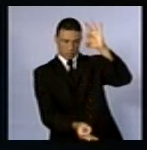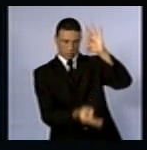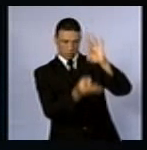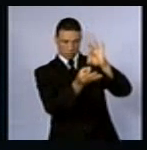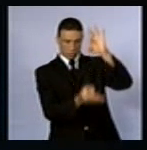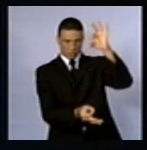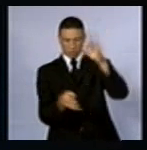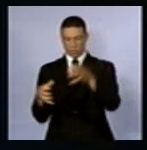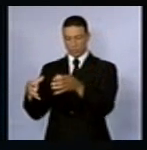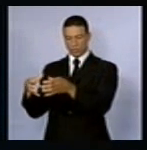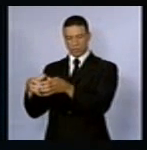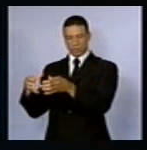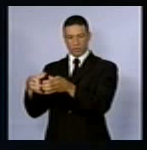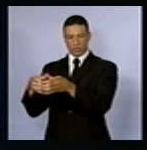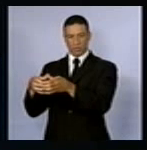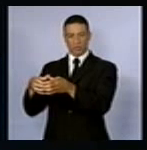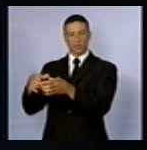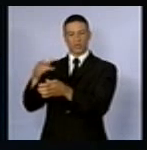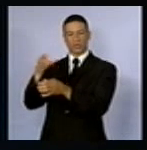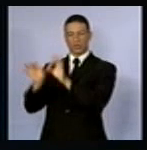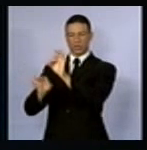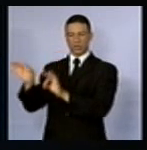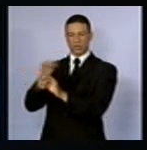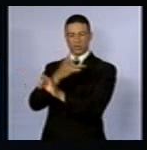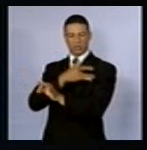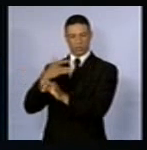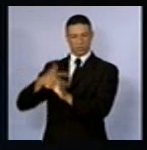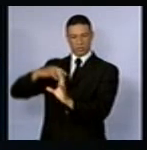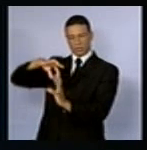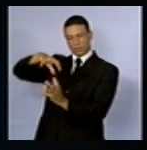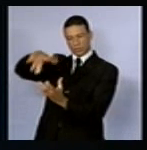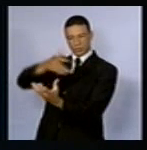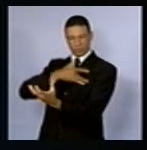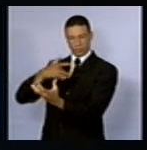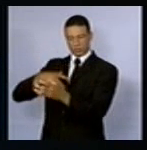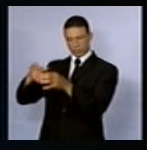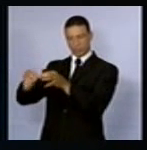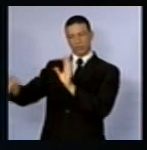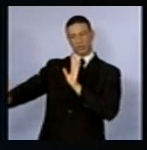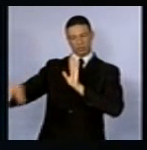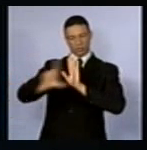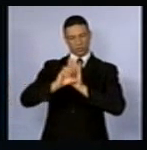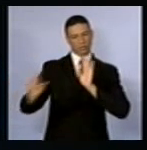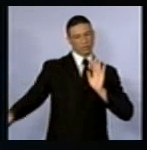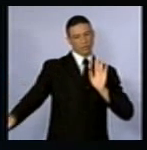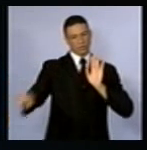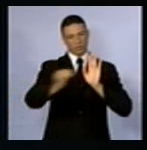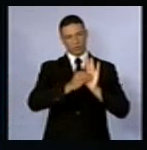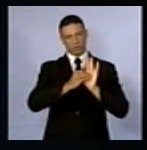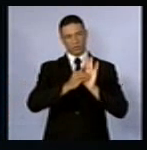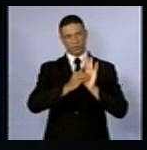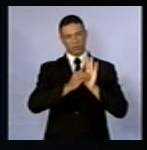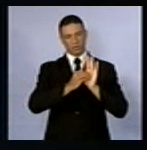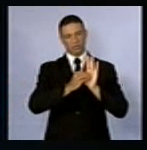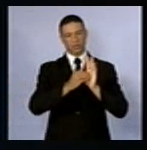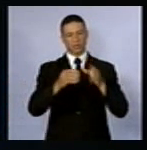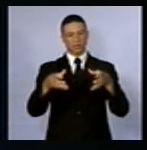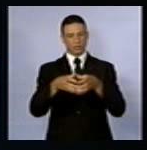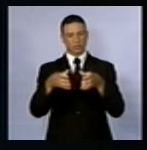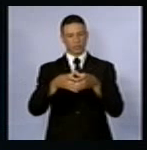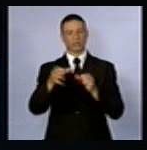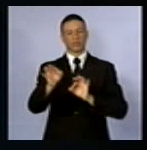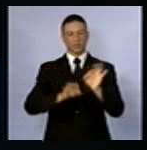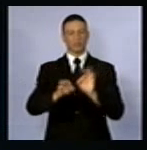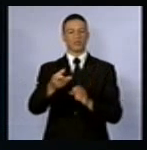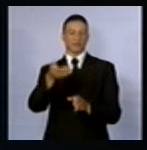Organização Mundial de Saúde que por sua vez recomenda os limites estabelecidos pelo icnirp que já